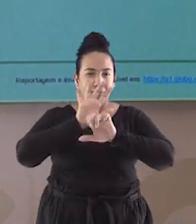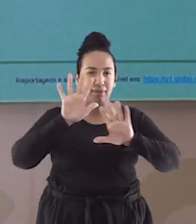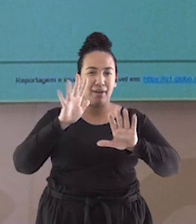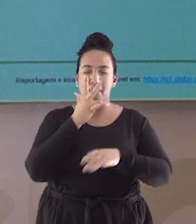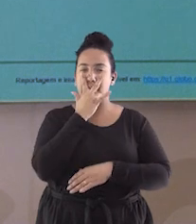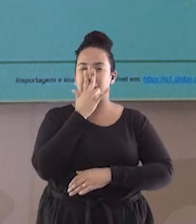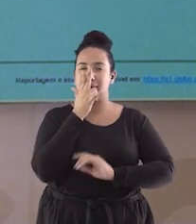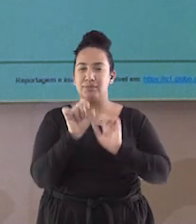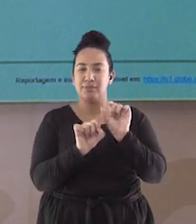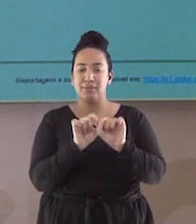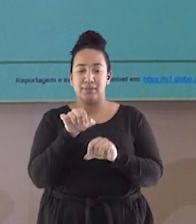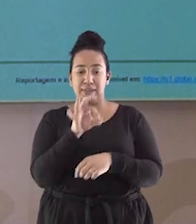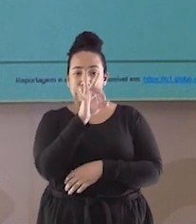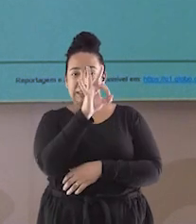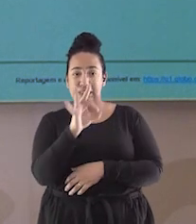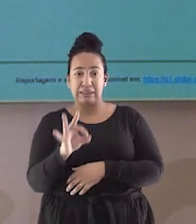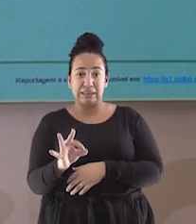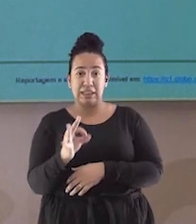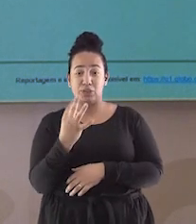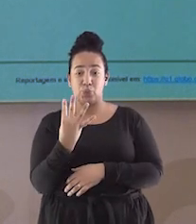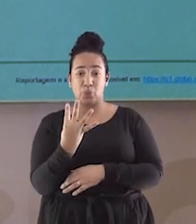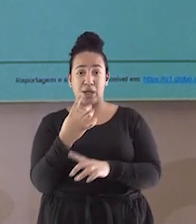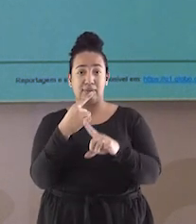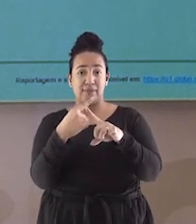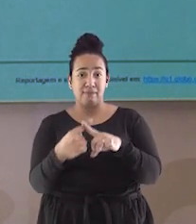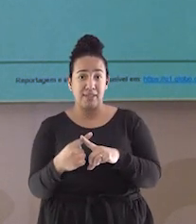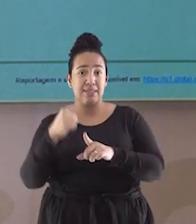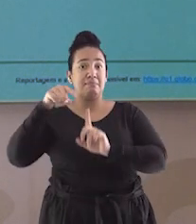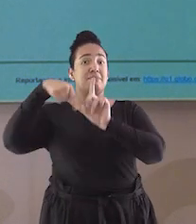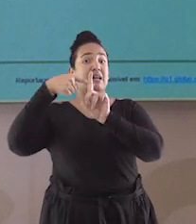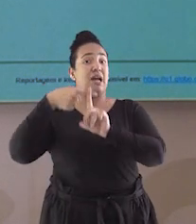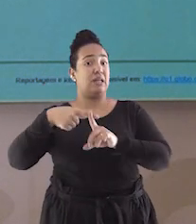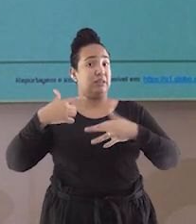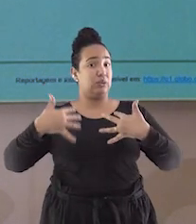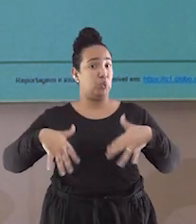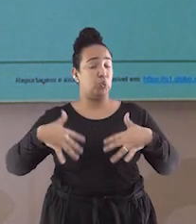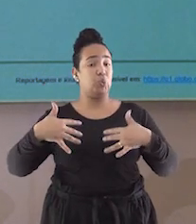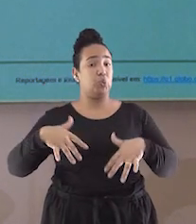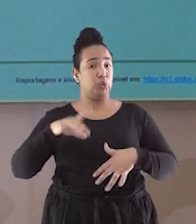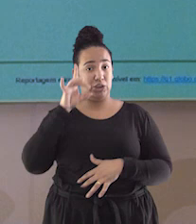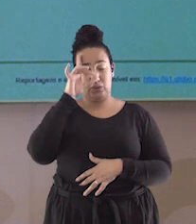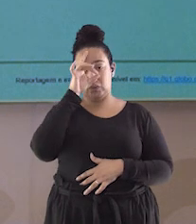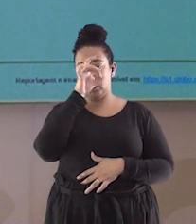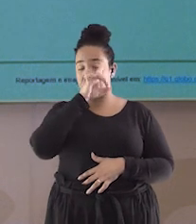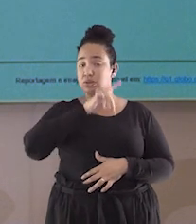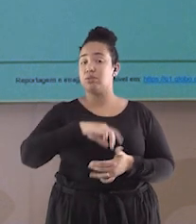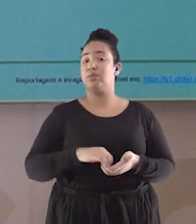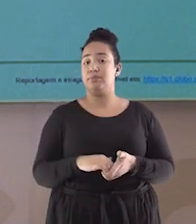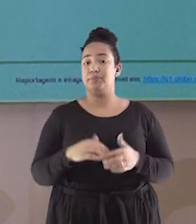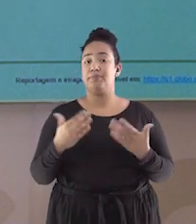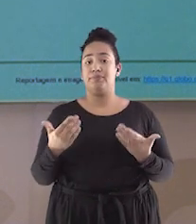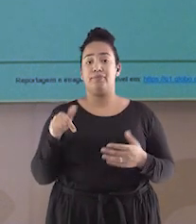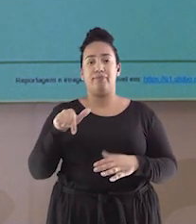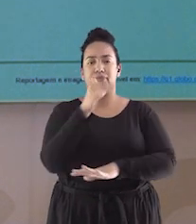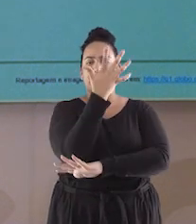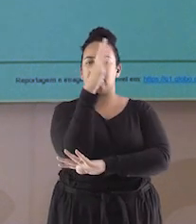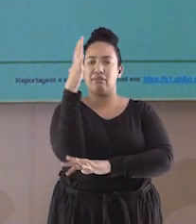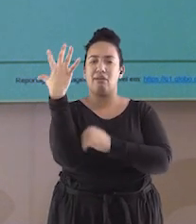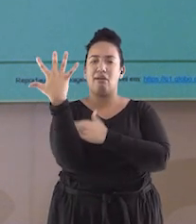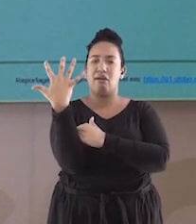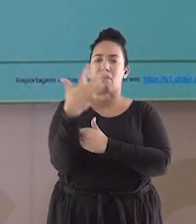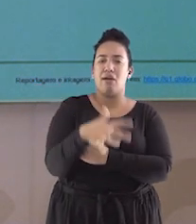estivesse aumentada em 4 vezes. É muita coisa. O desmatamento acontece muitas das vezes pela extração